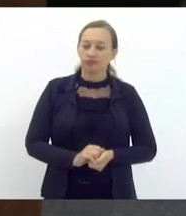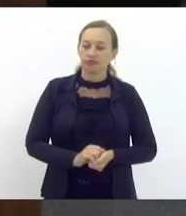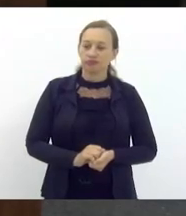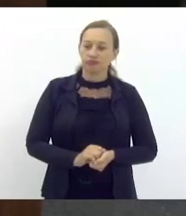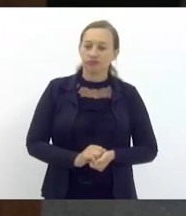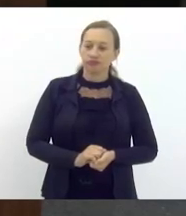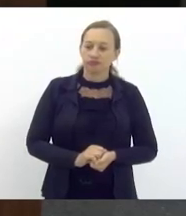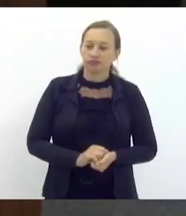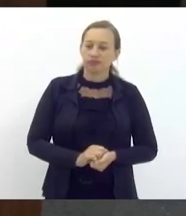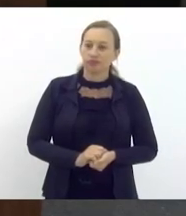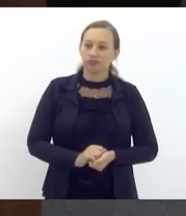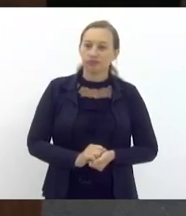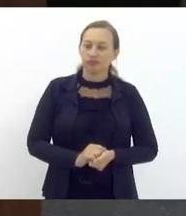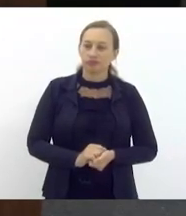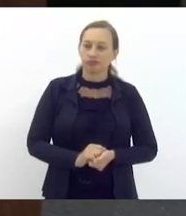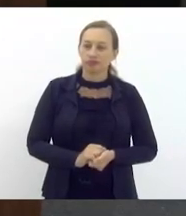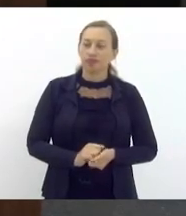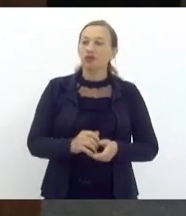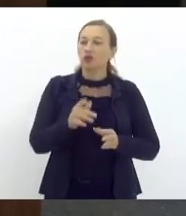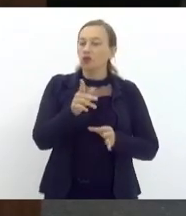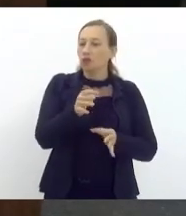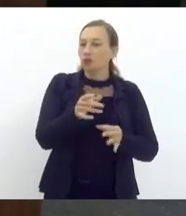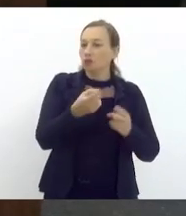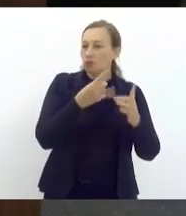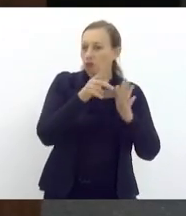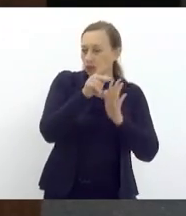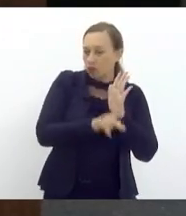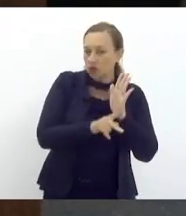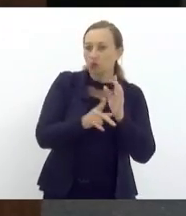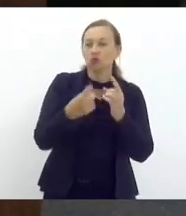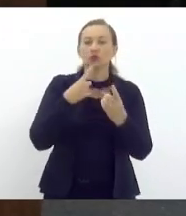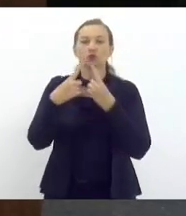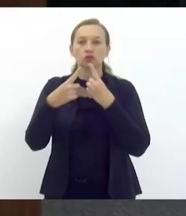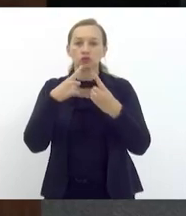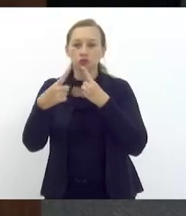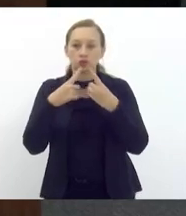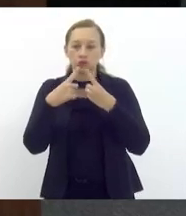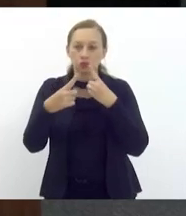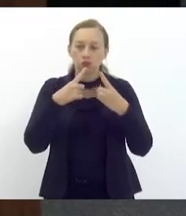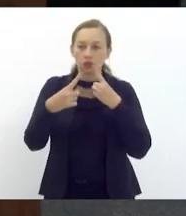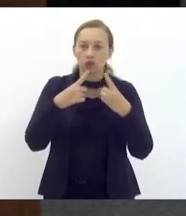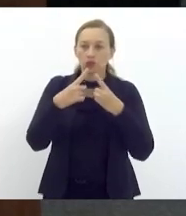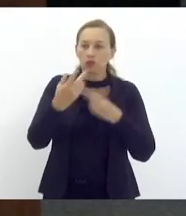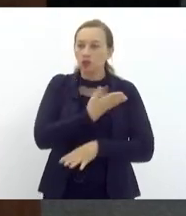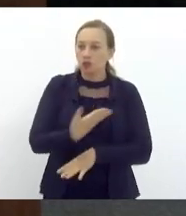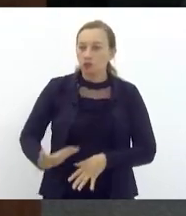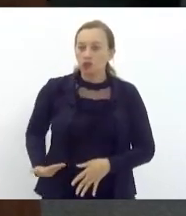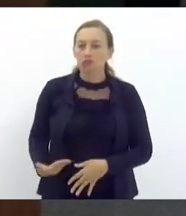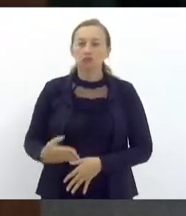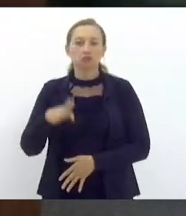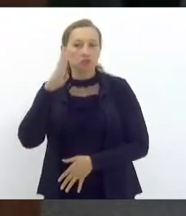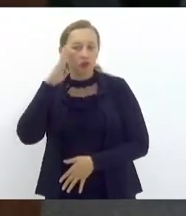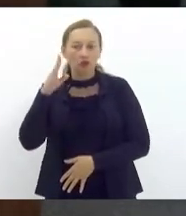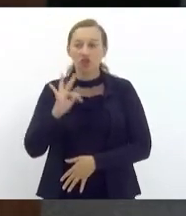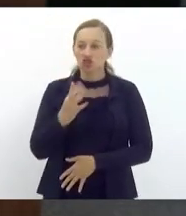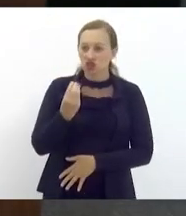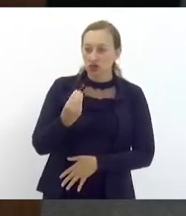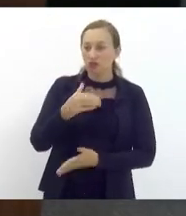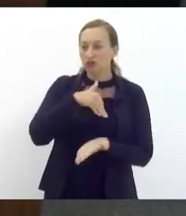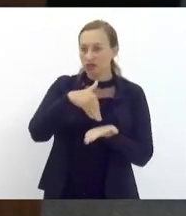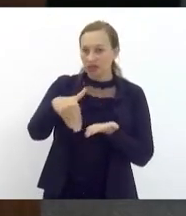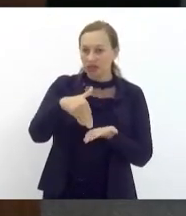e dizer que esse projeto foi discutido com o governo especialmente o Thiago Pampulha secretário